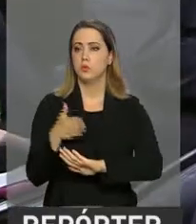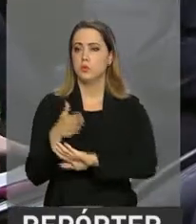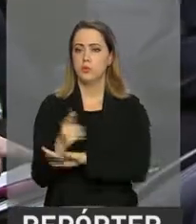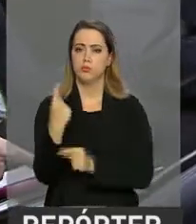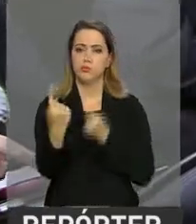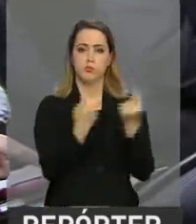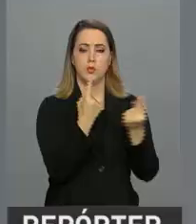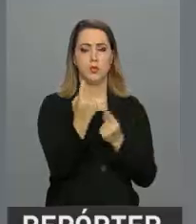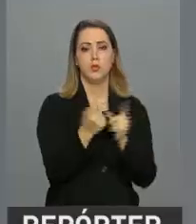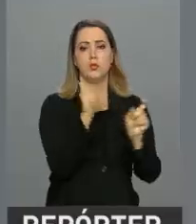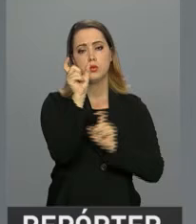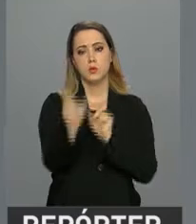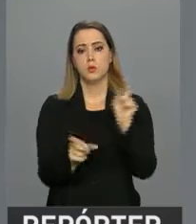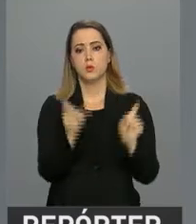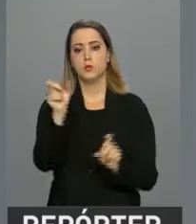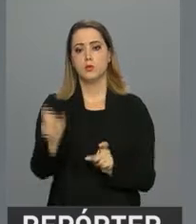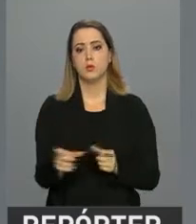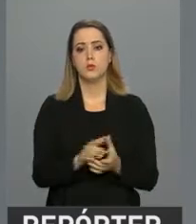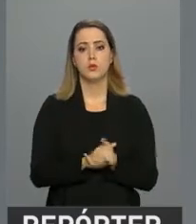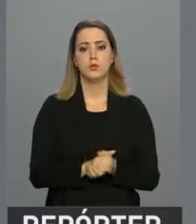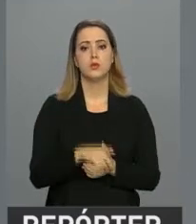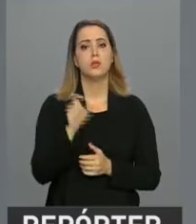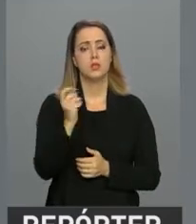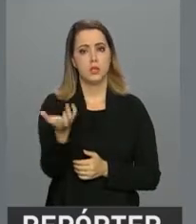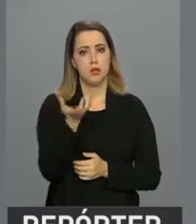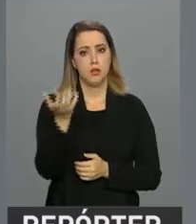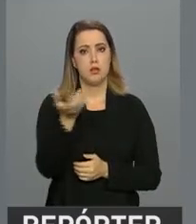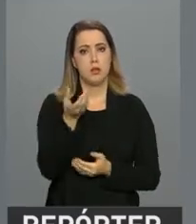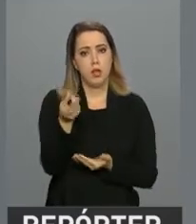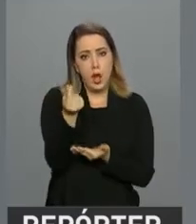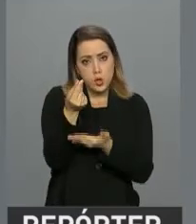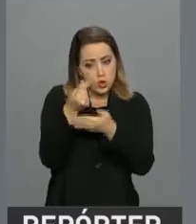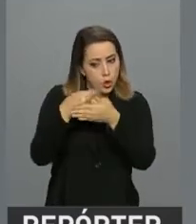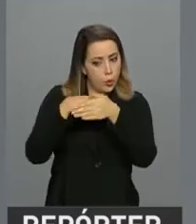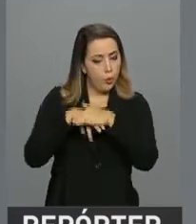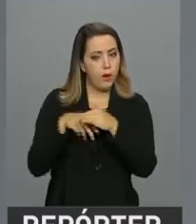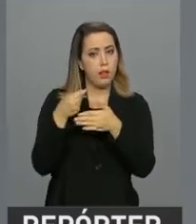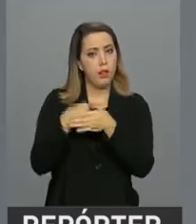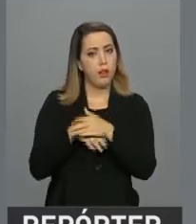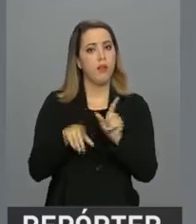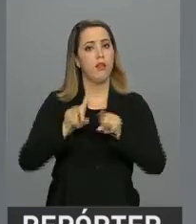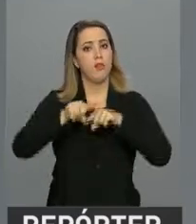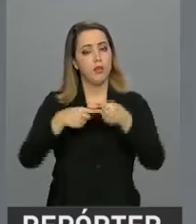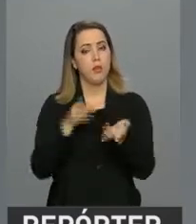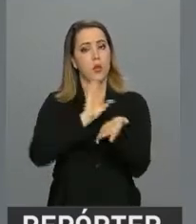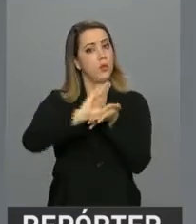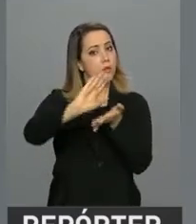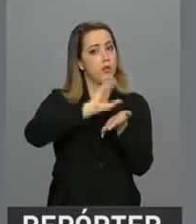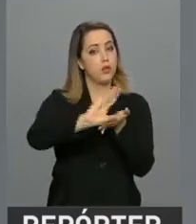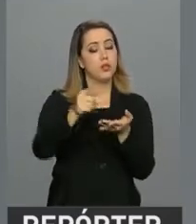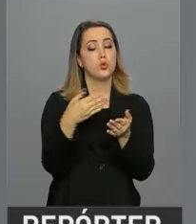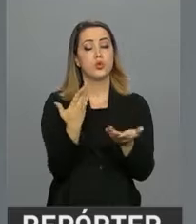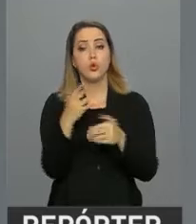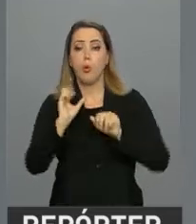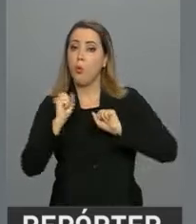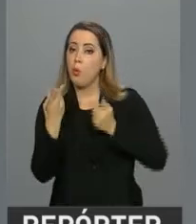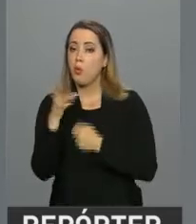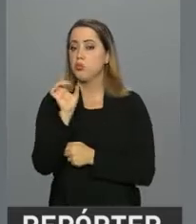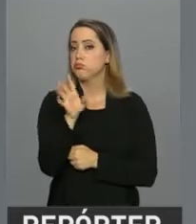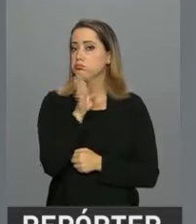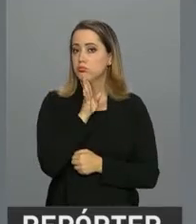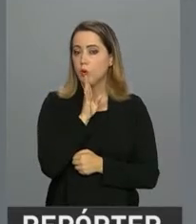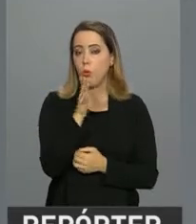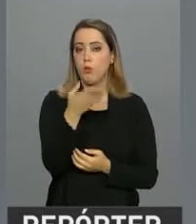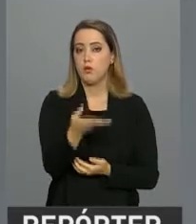dos brasileiros que tem a intenção de poupar, de investir ou de conhecer como é que funciona, né,